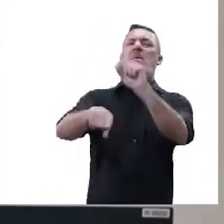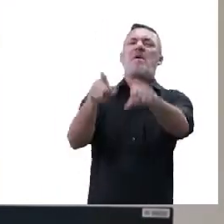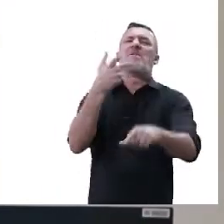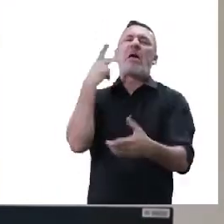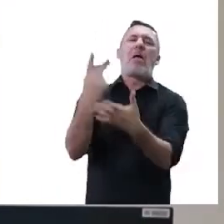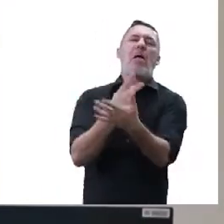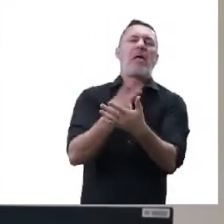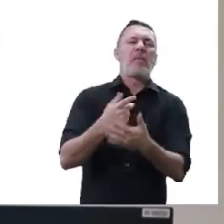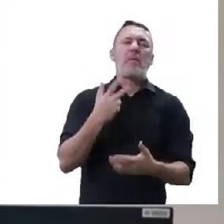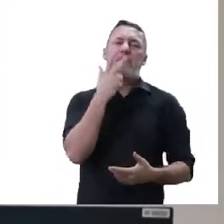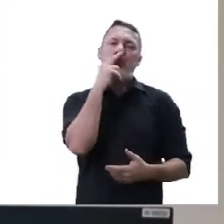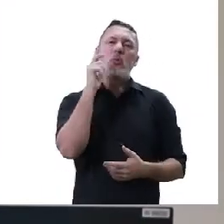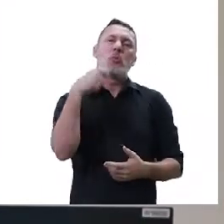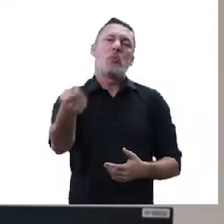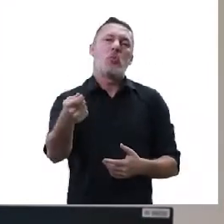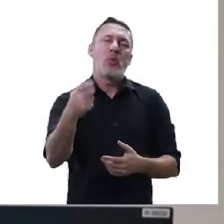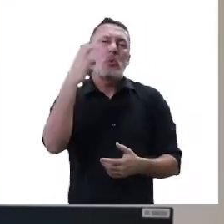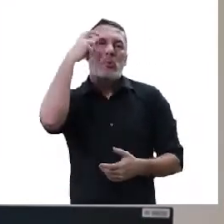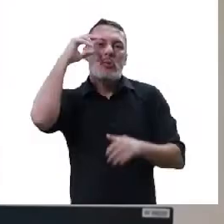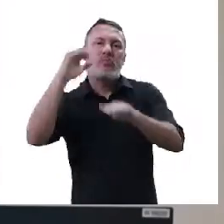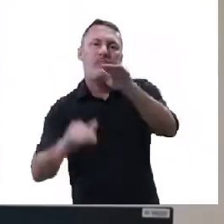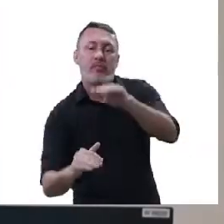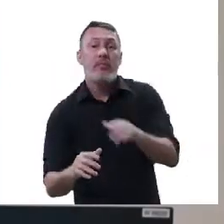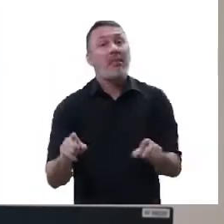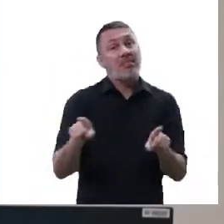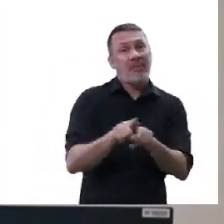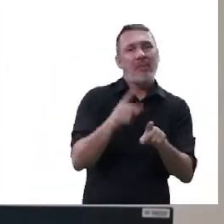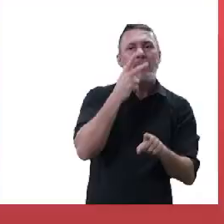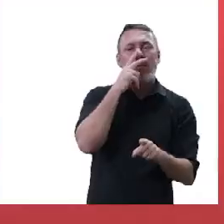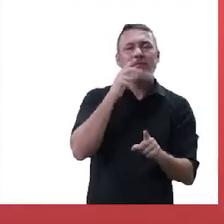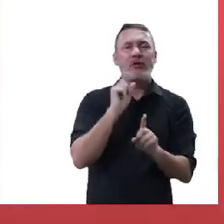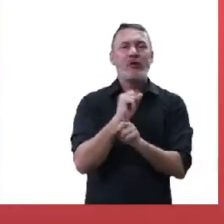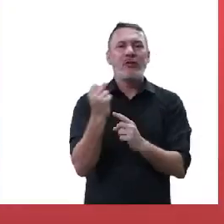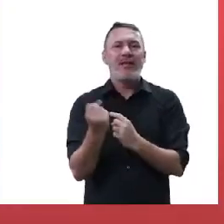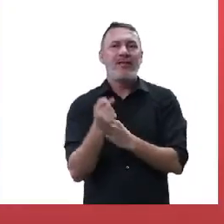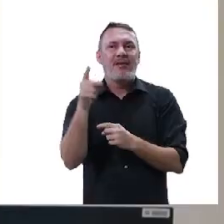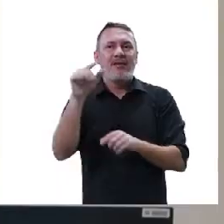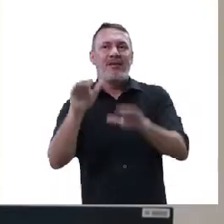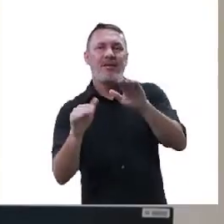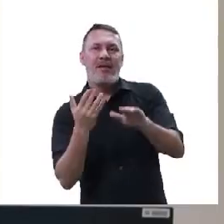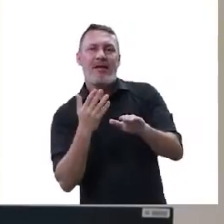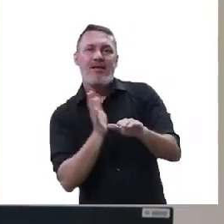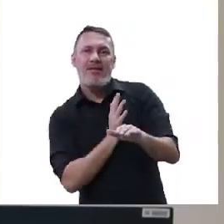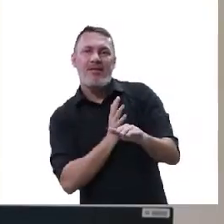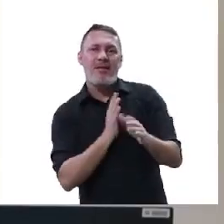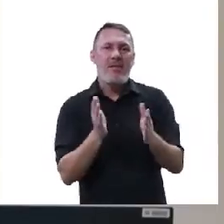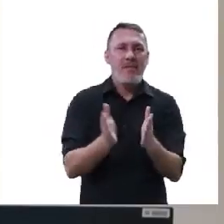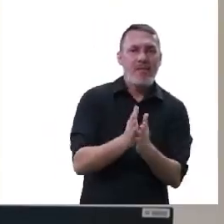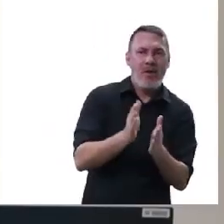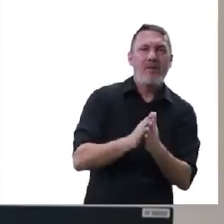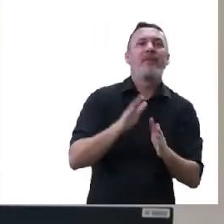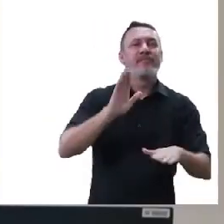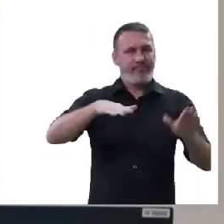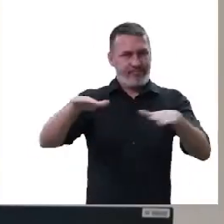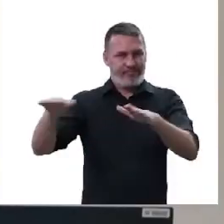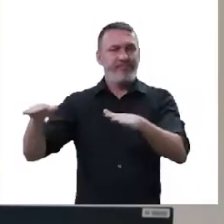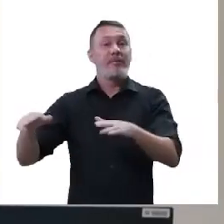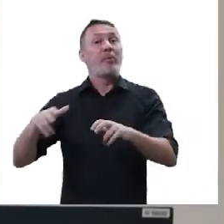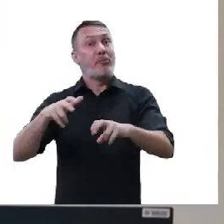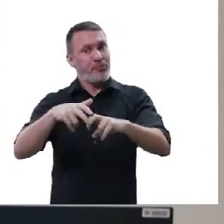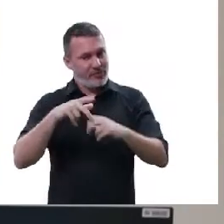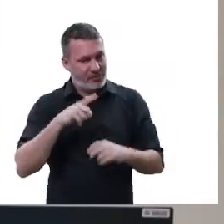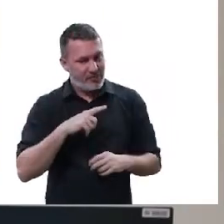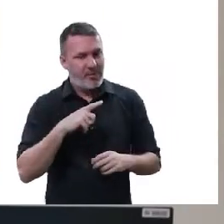vai lá, ah, mas você fala desse jeito, toma. Ou quer atingir algo socioeconômico. Então, meu aluno, por isso que eu falei com vocês, olha,